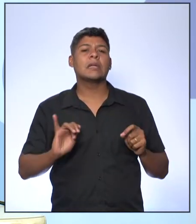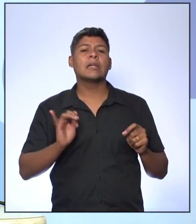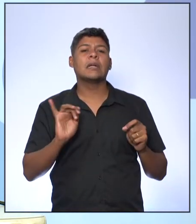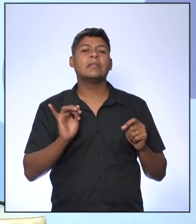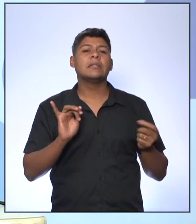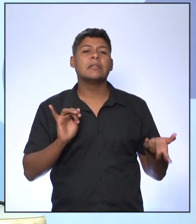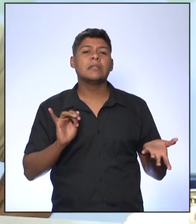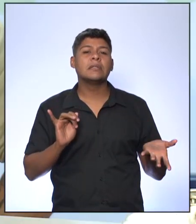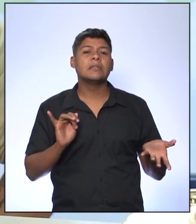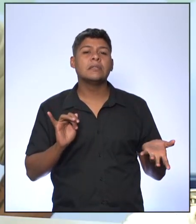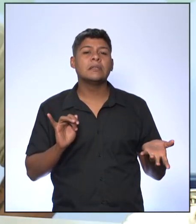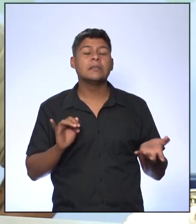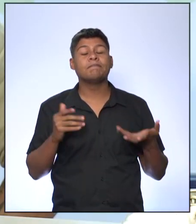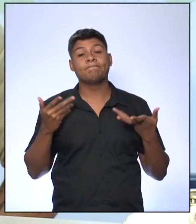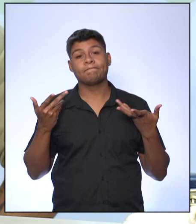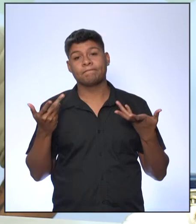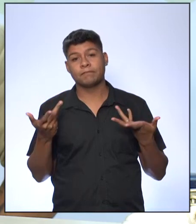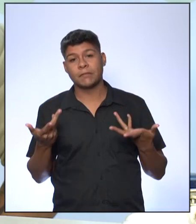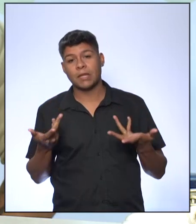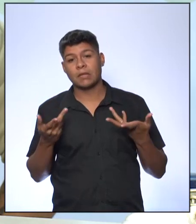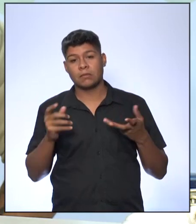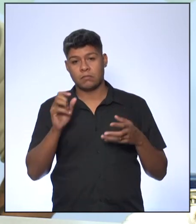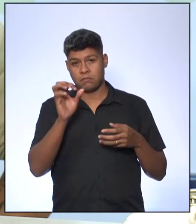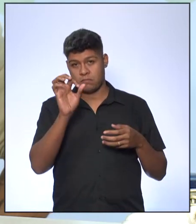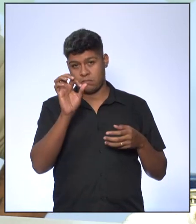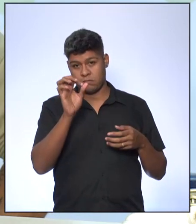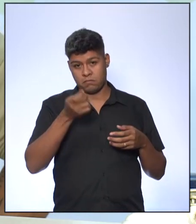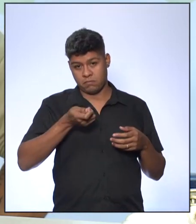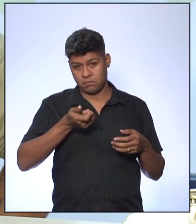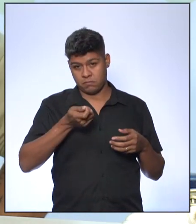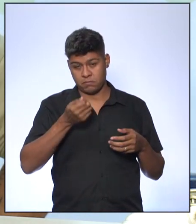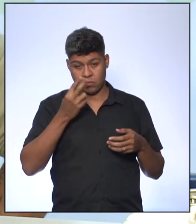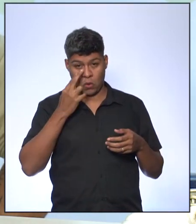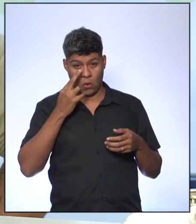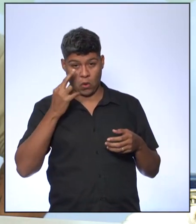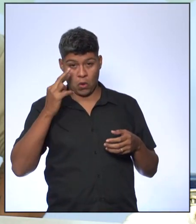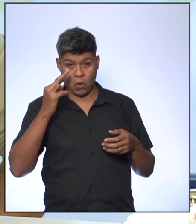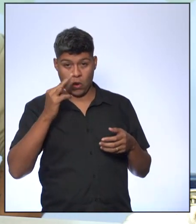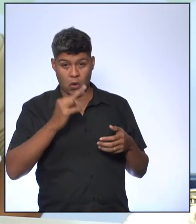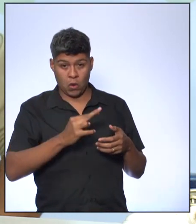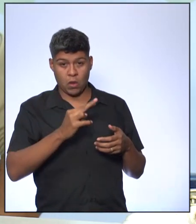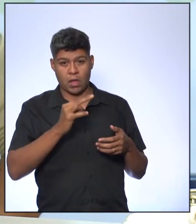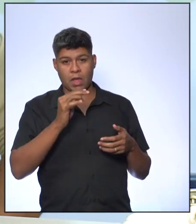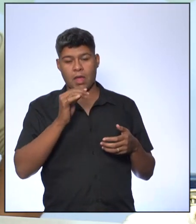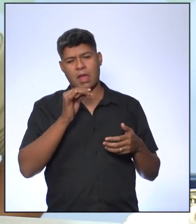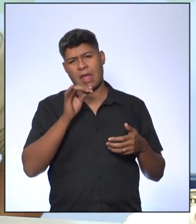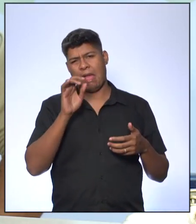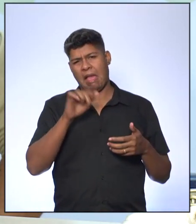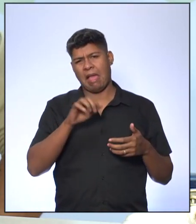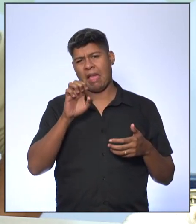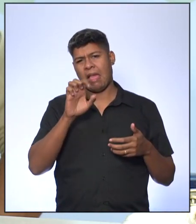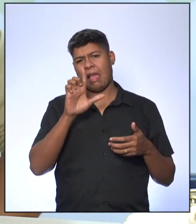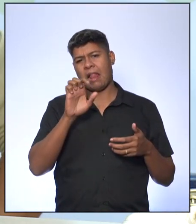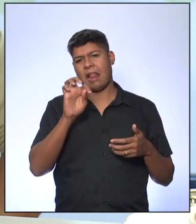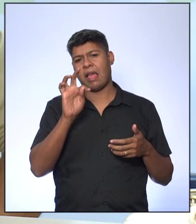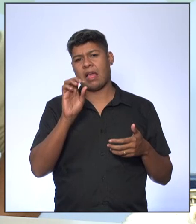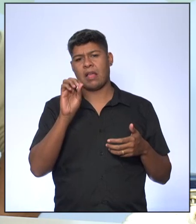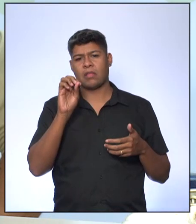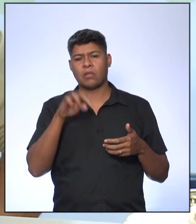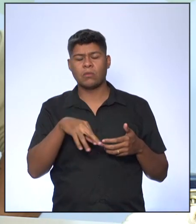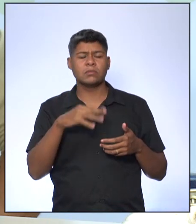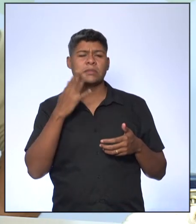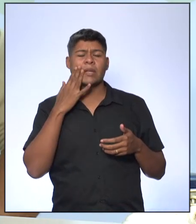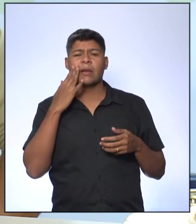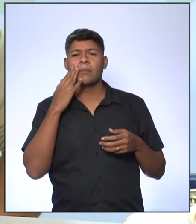Gibas? Então, essa bolinha, se eu olhar bem para ela aqui, seria um elétron? Ótimo. Você sabe como é